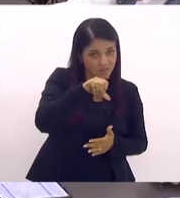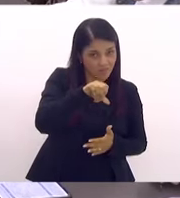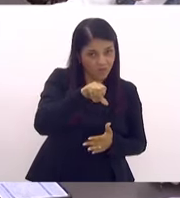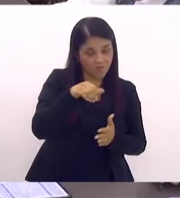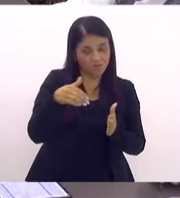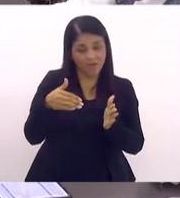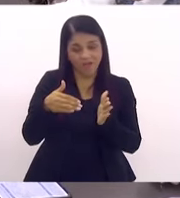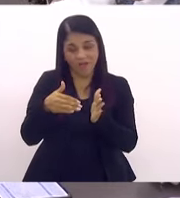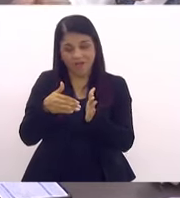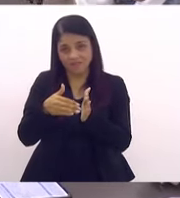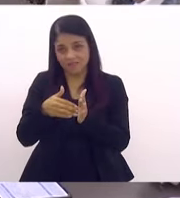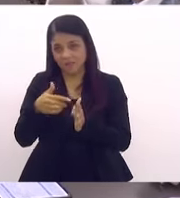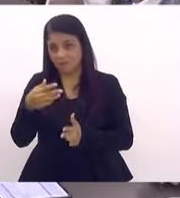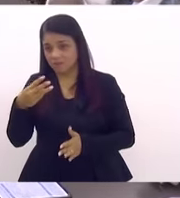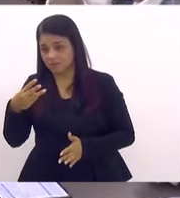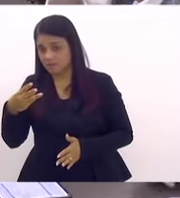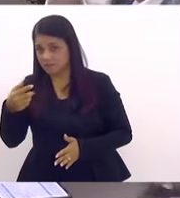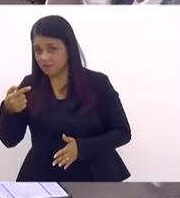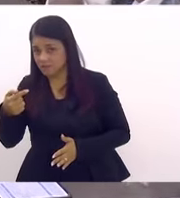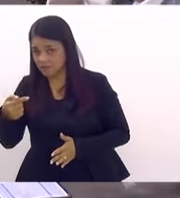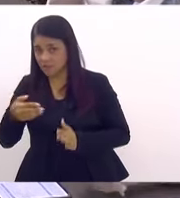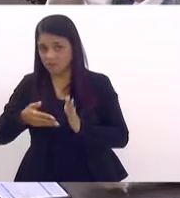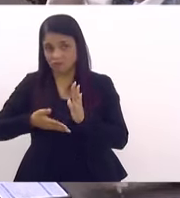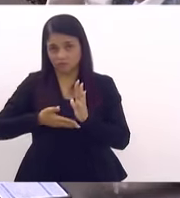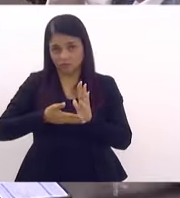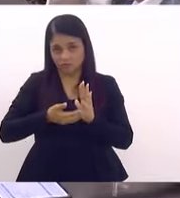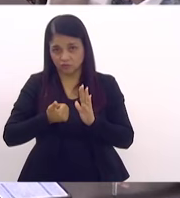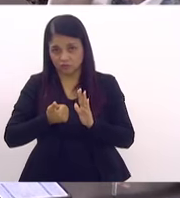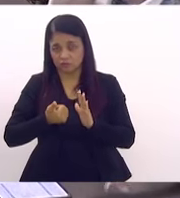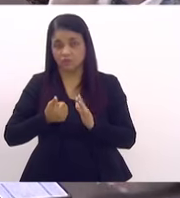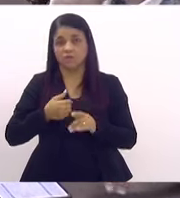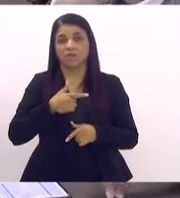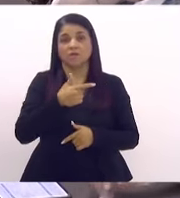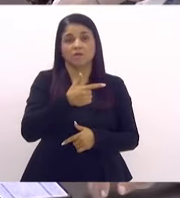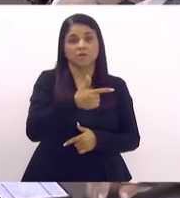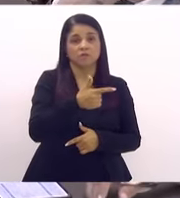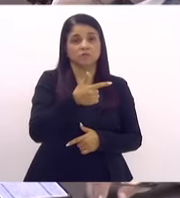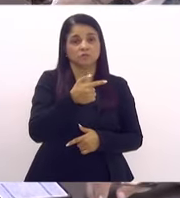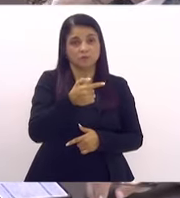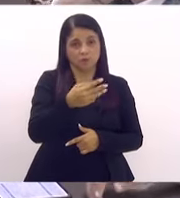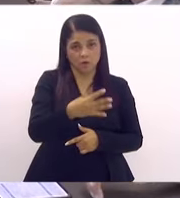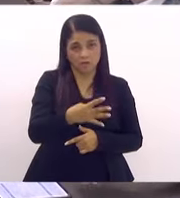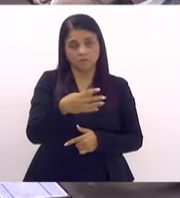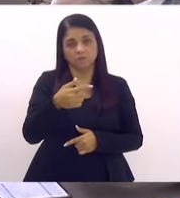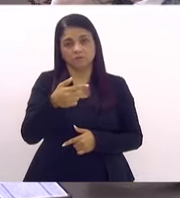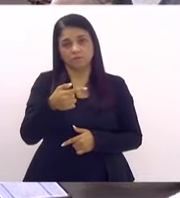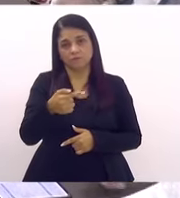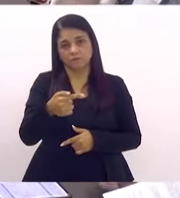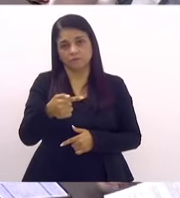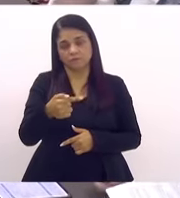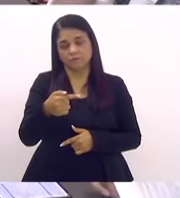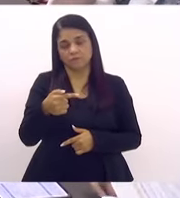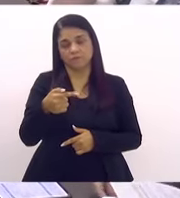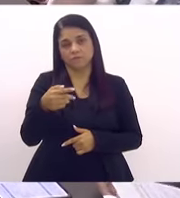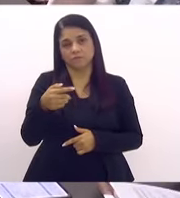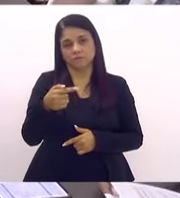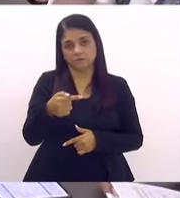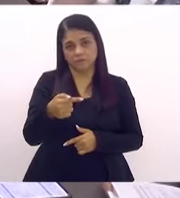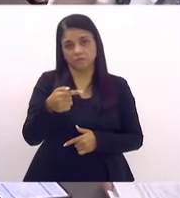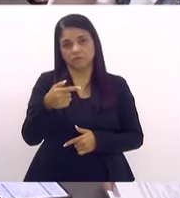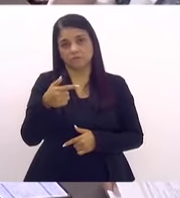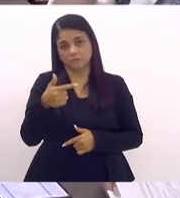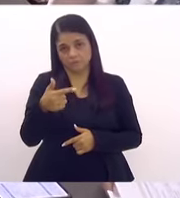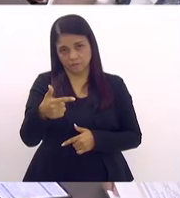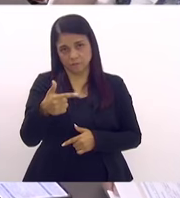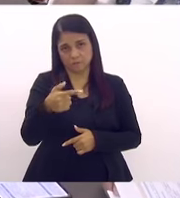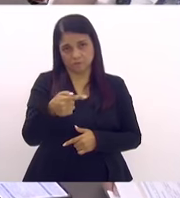que eu mencionei anteriormente estão retirados de pauta. O 24, o 27, o 33, o 36 e o próprio 37. Retirados de